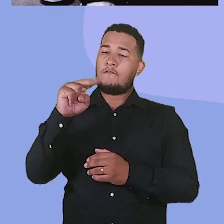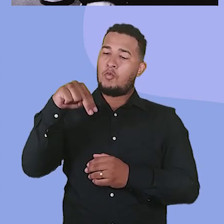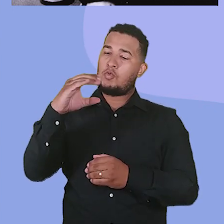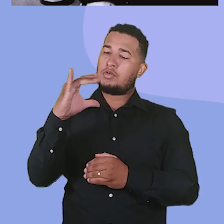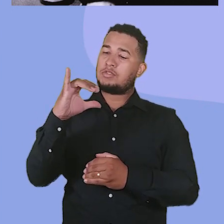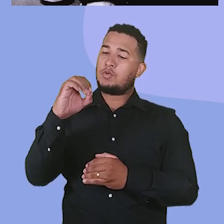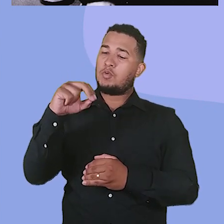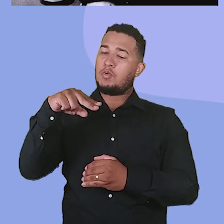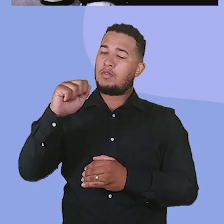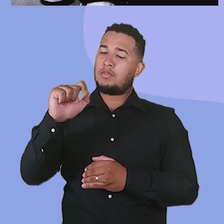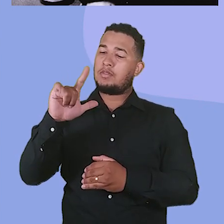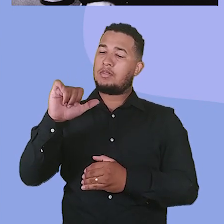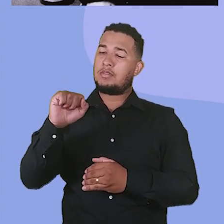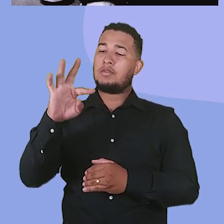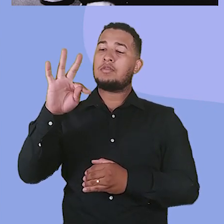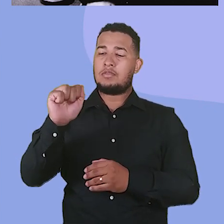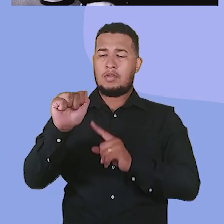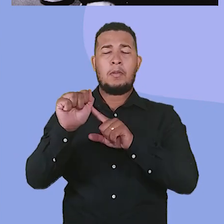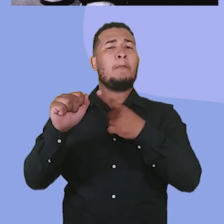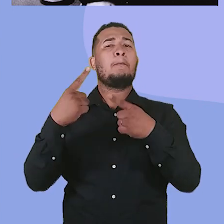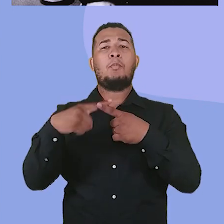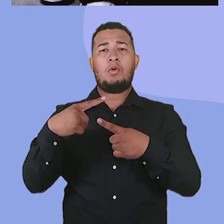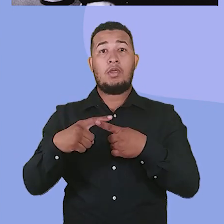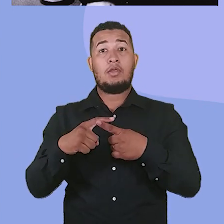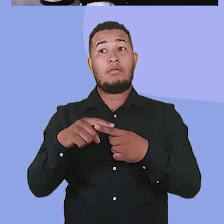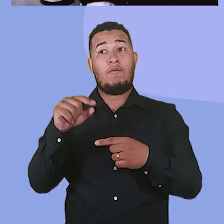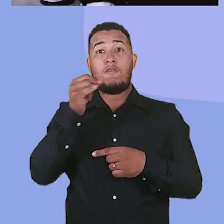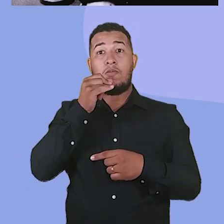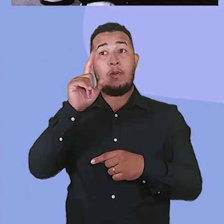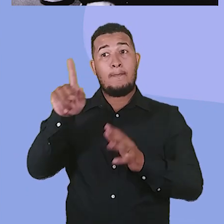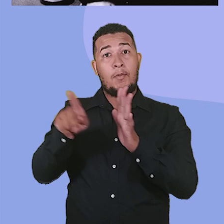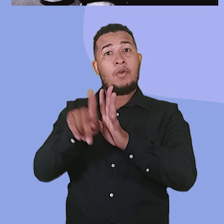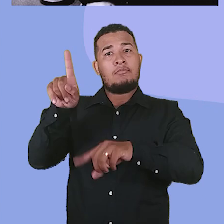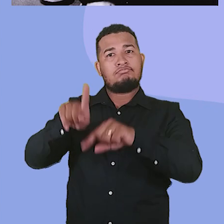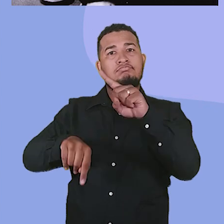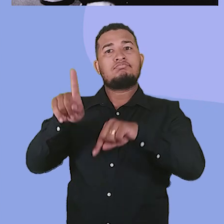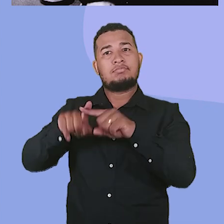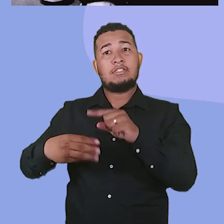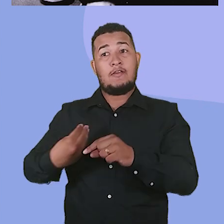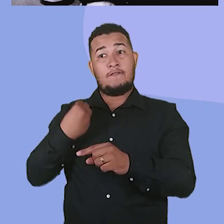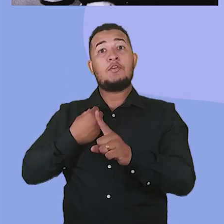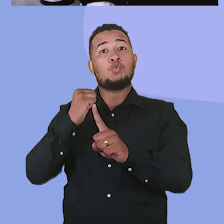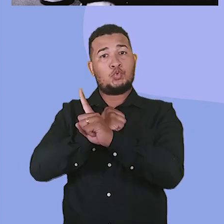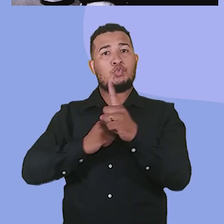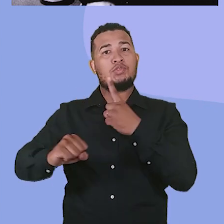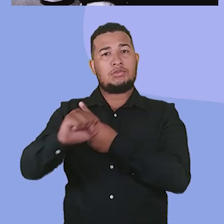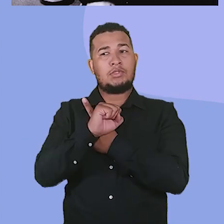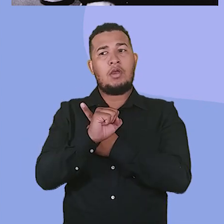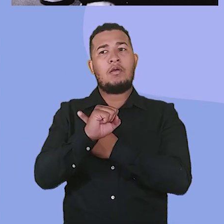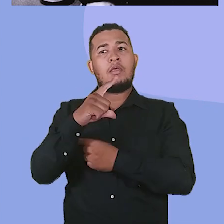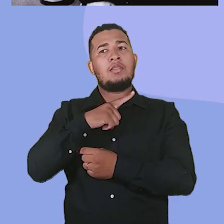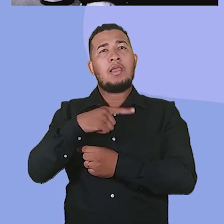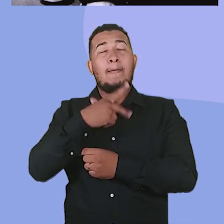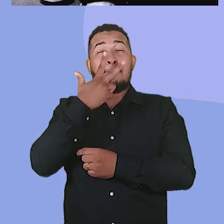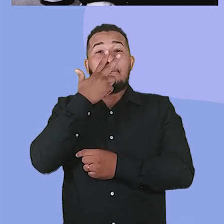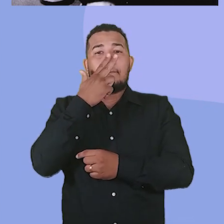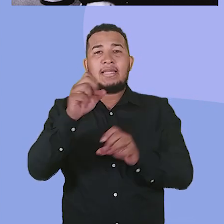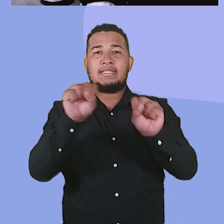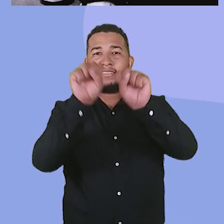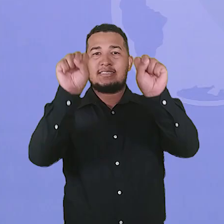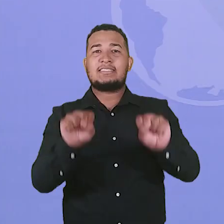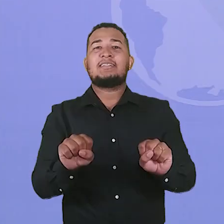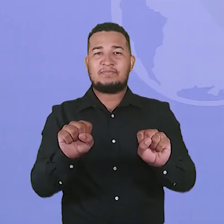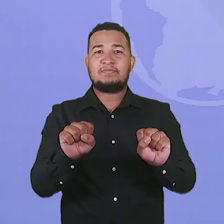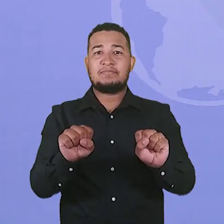porque ele entendia os elementos da vida social funcionando como um